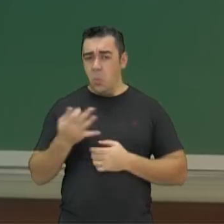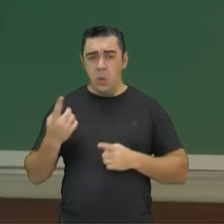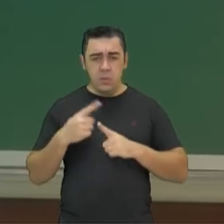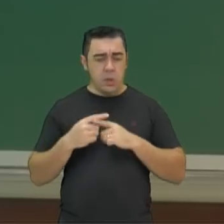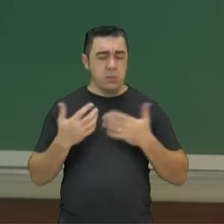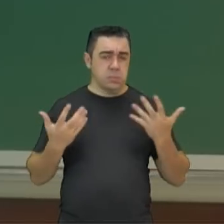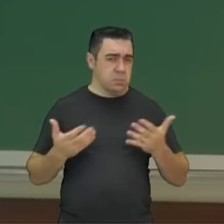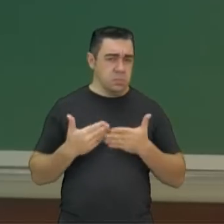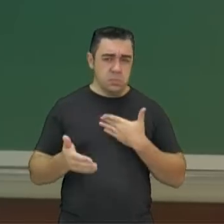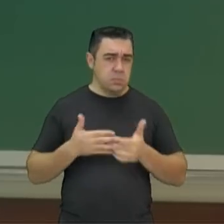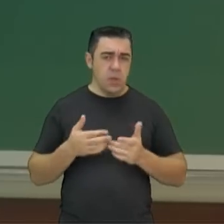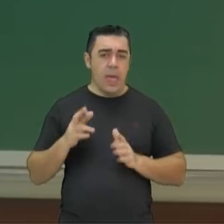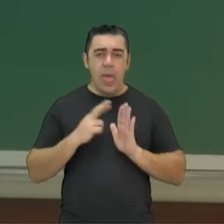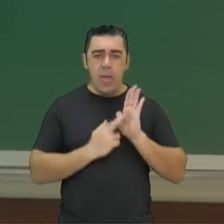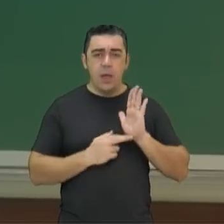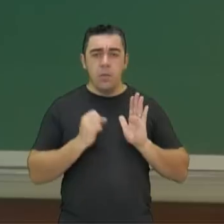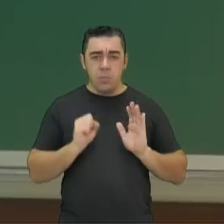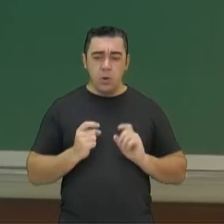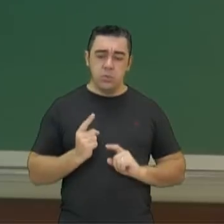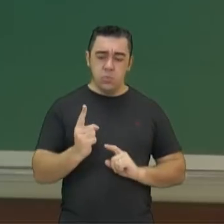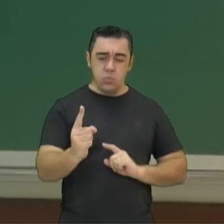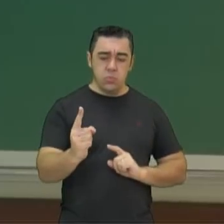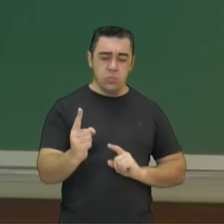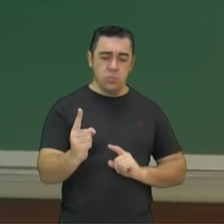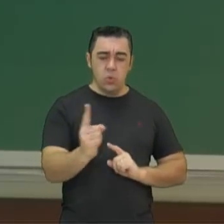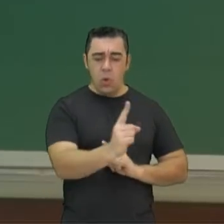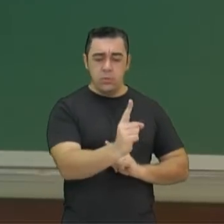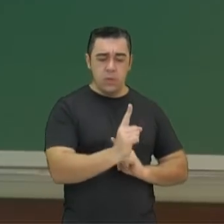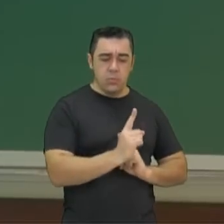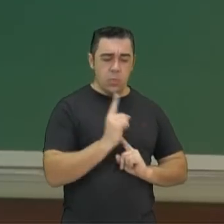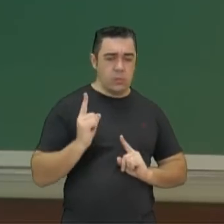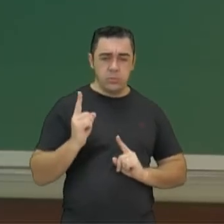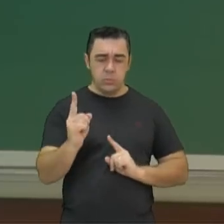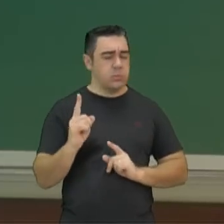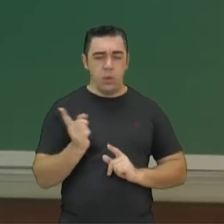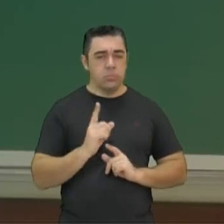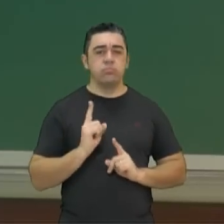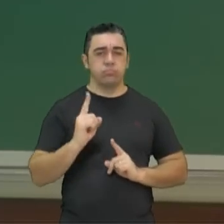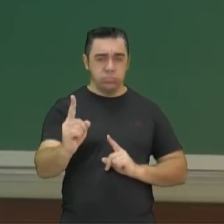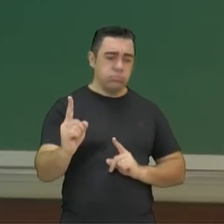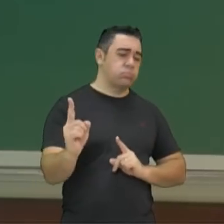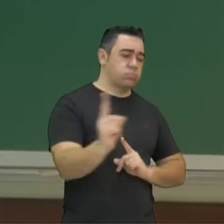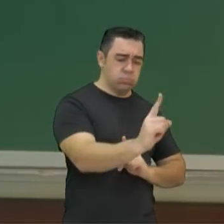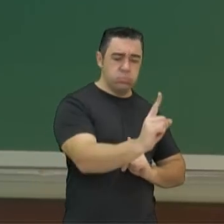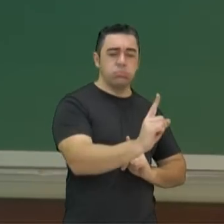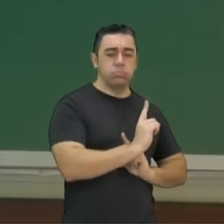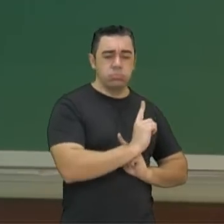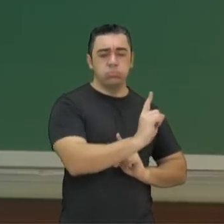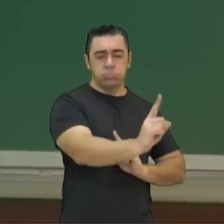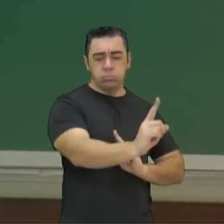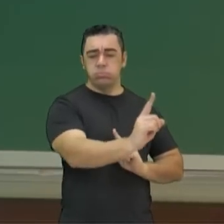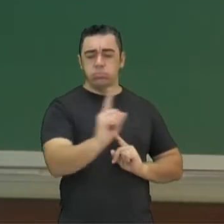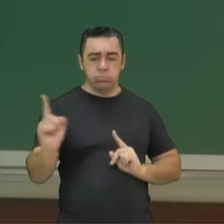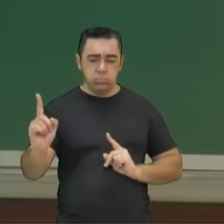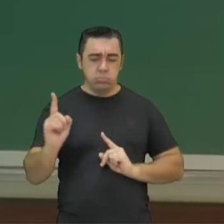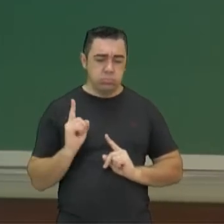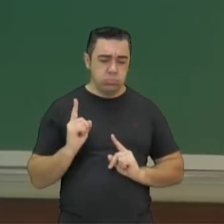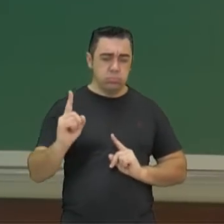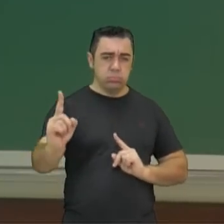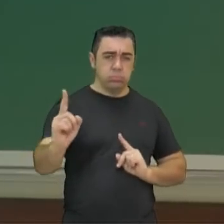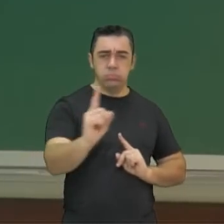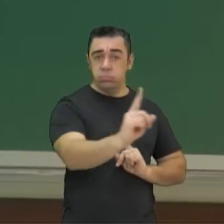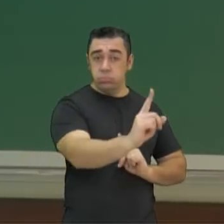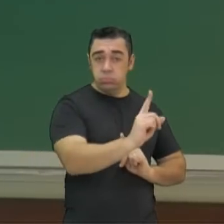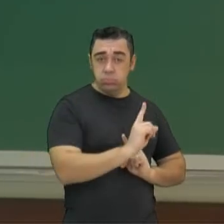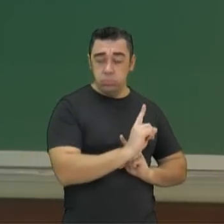vezes quiser. Então, não tem uma regra, posso dar 5 movimentos. Não, a torre, ela vai numa jogada, daí o teu adversário joga, você